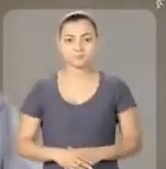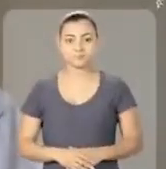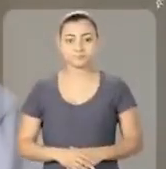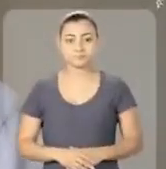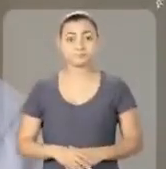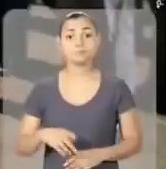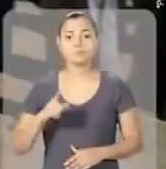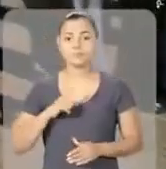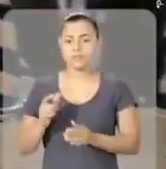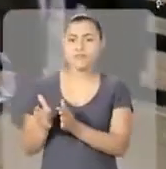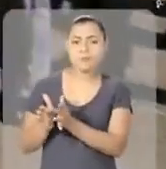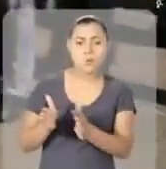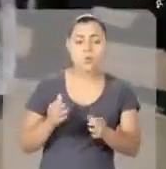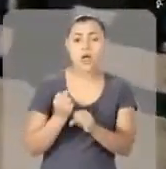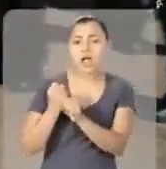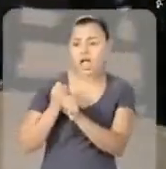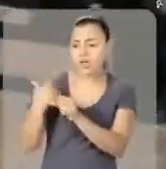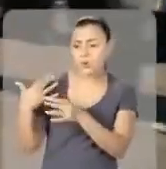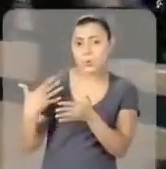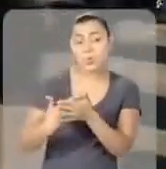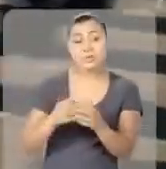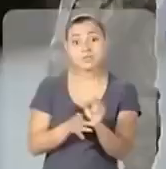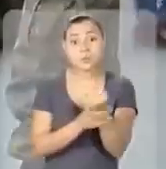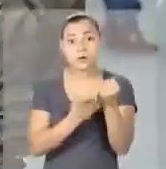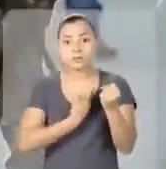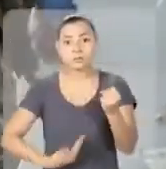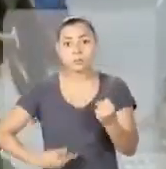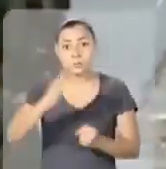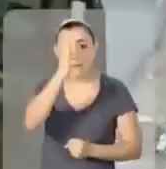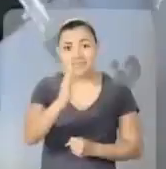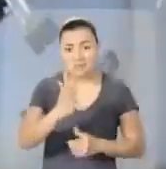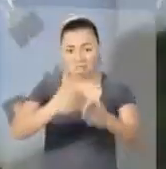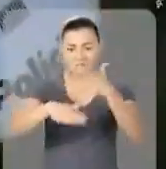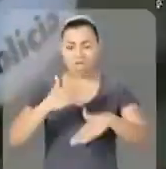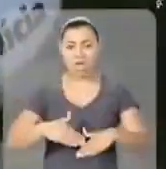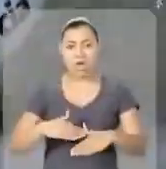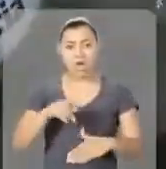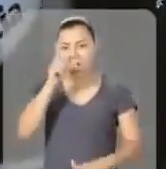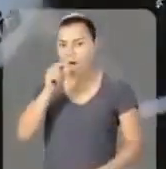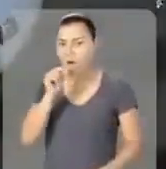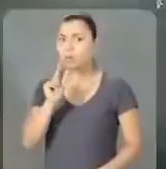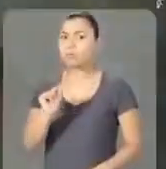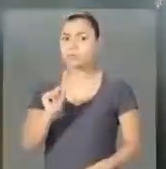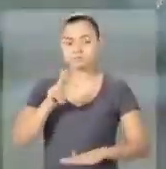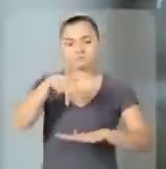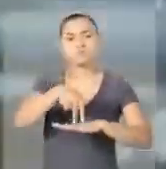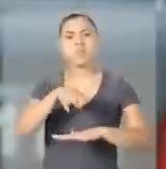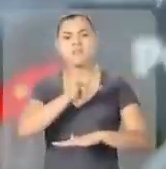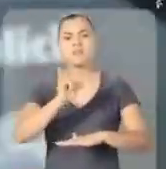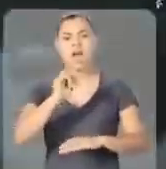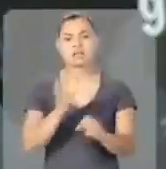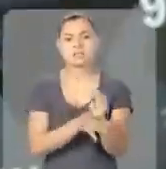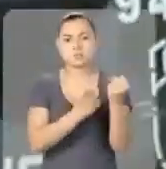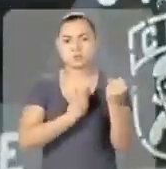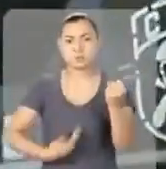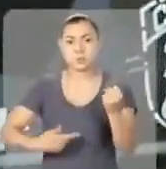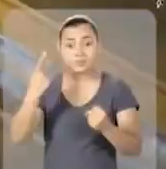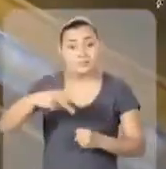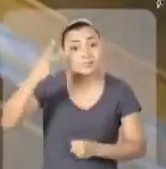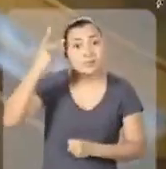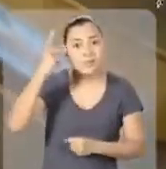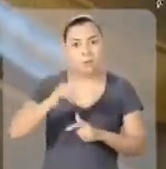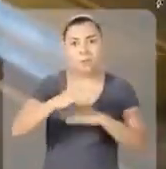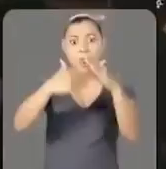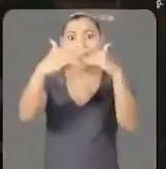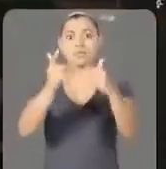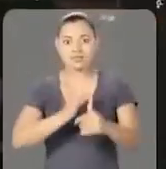do policial. Enquanto nos últimos anos a segurança pública do Brasil andou para trás, com Geraldo Alckmin, a segurança pública em